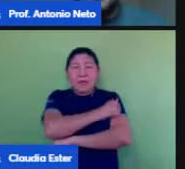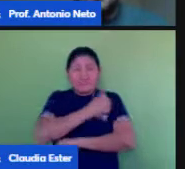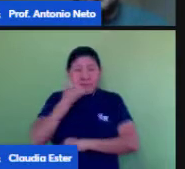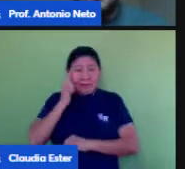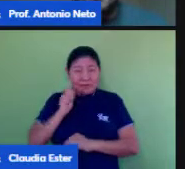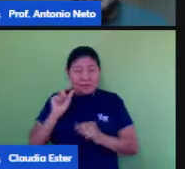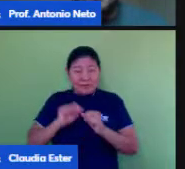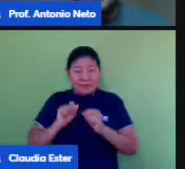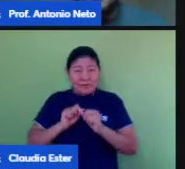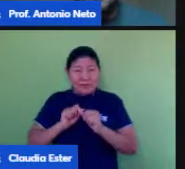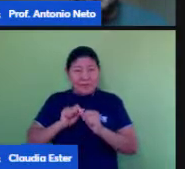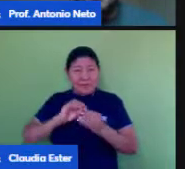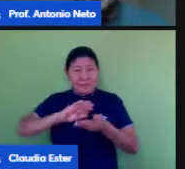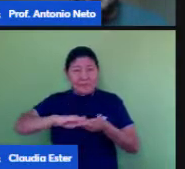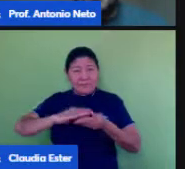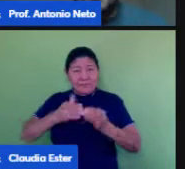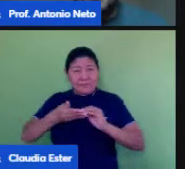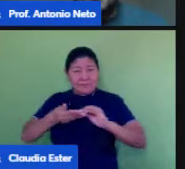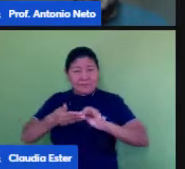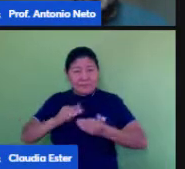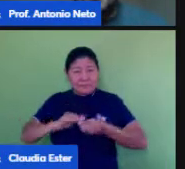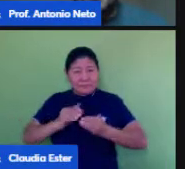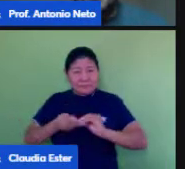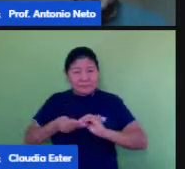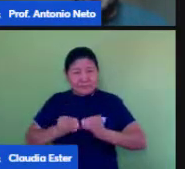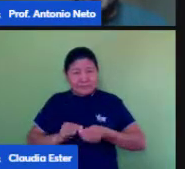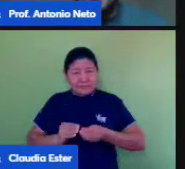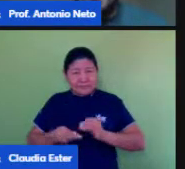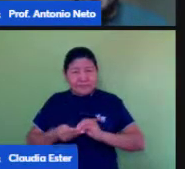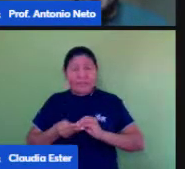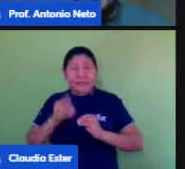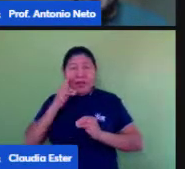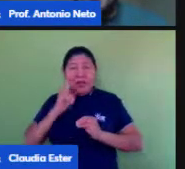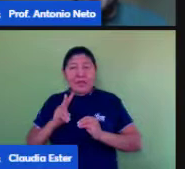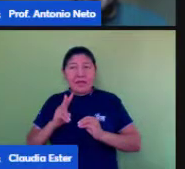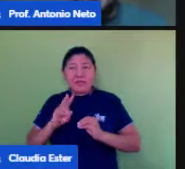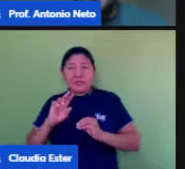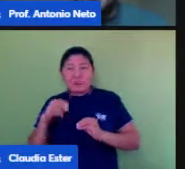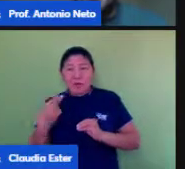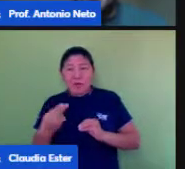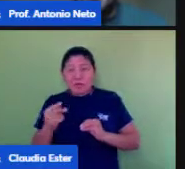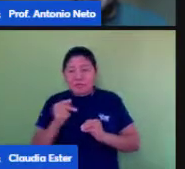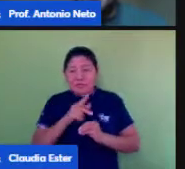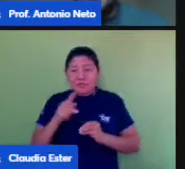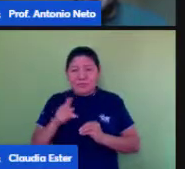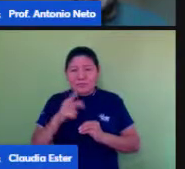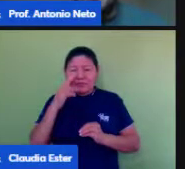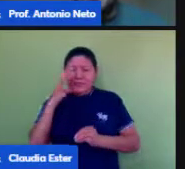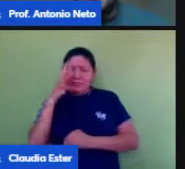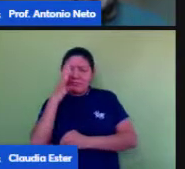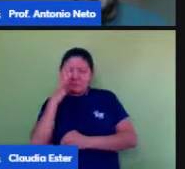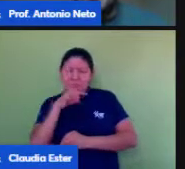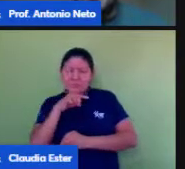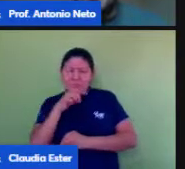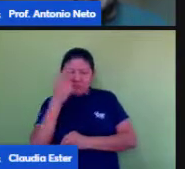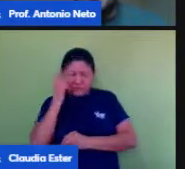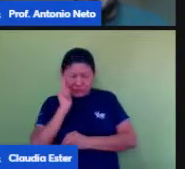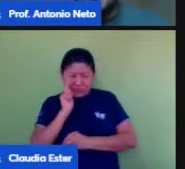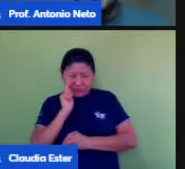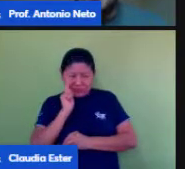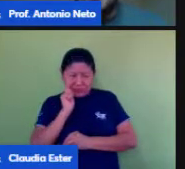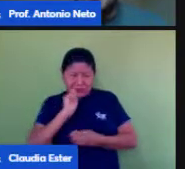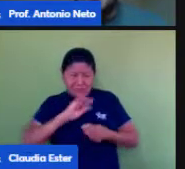dobradura. Ele vai fazer a dobradura, e aí a gente, quanto professor, vai estar olhando e verificando se ele está conseguindo fazer